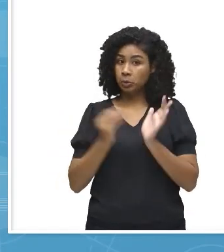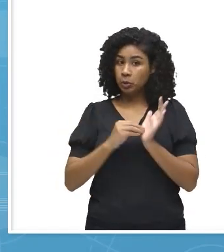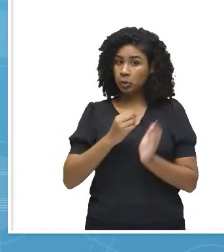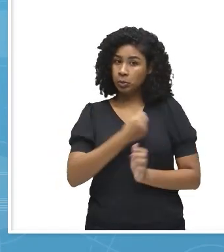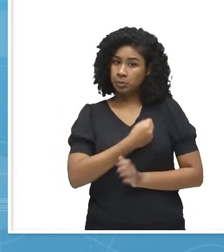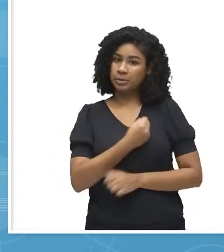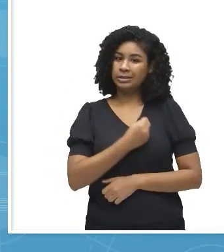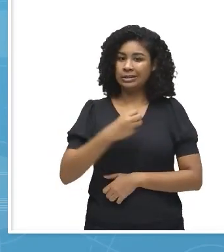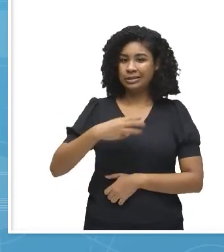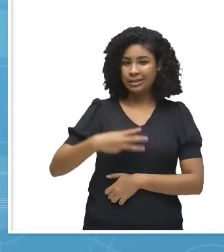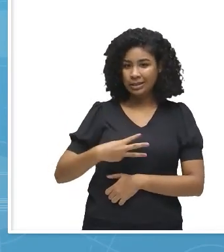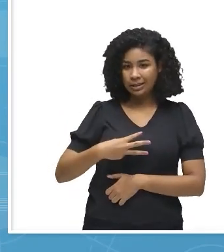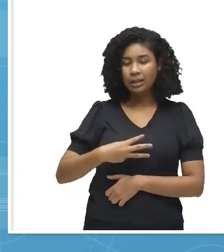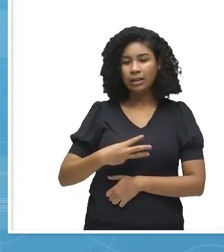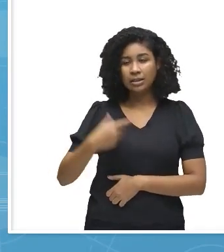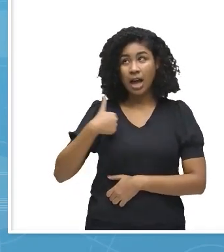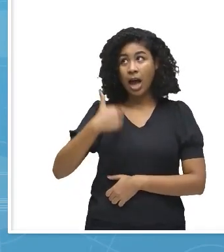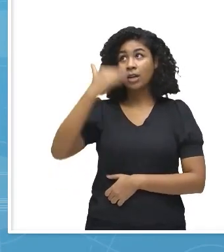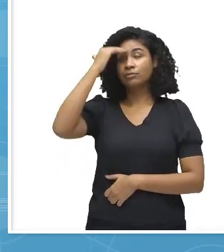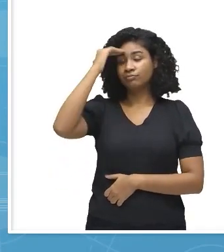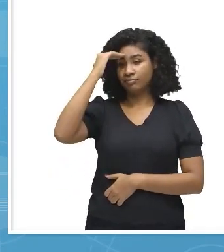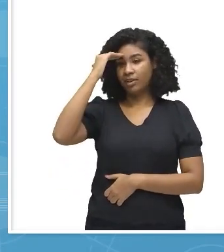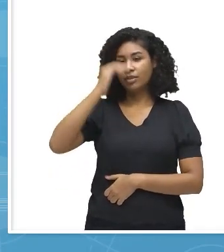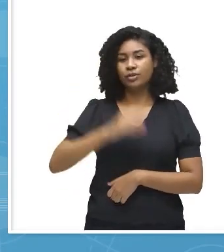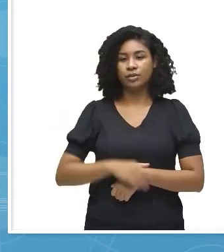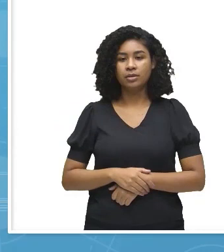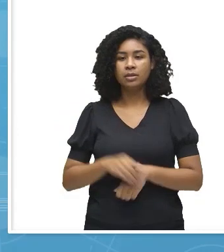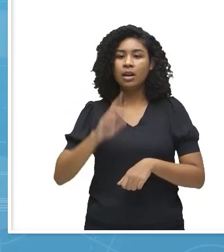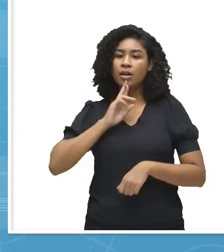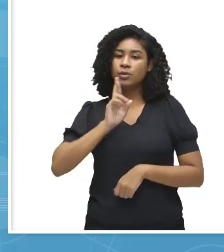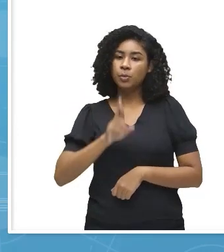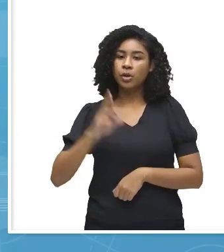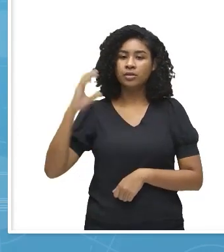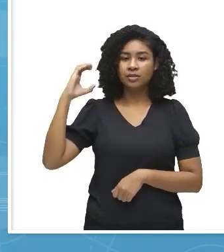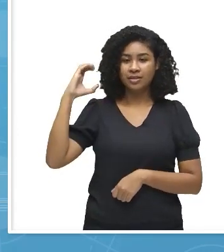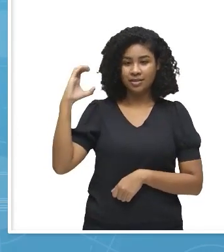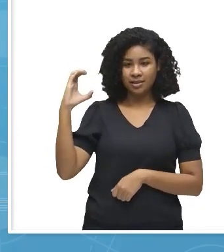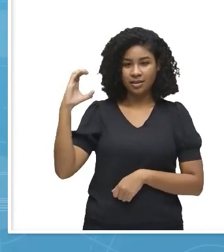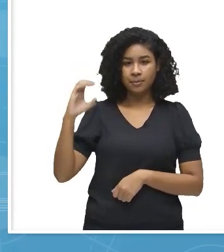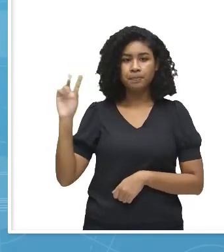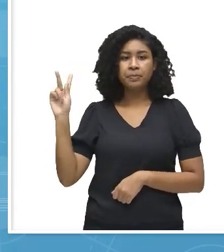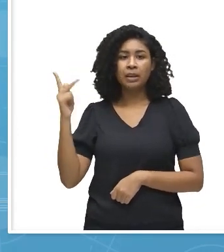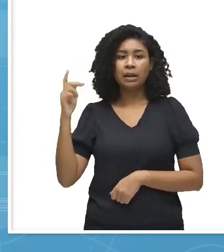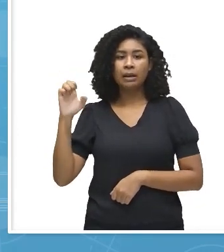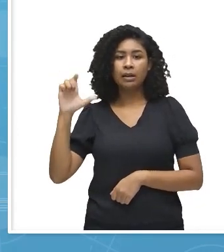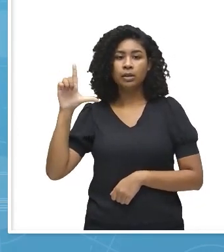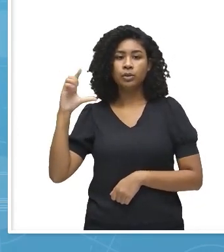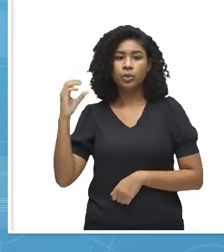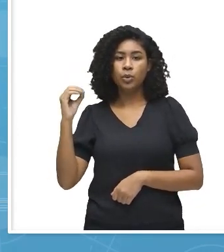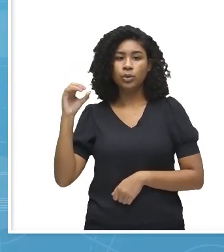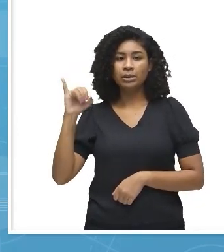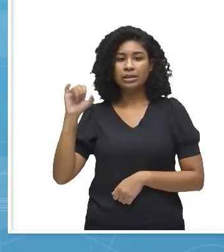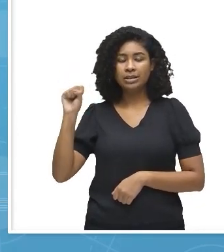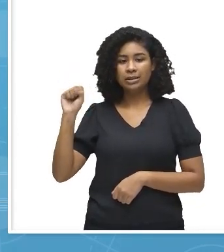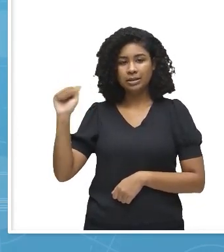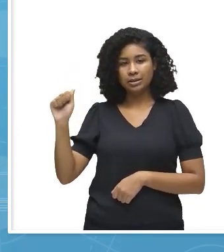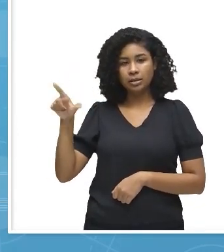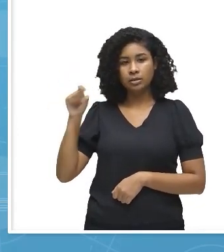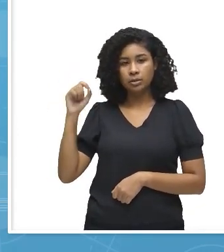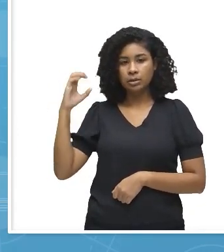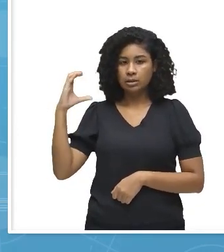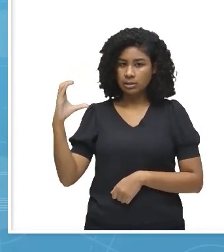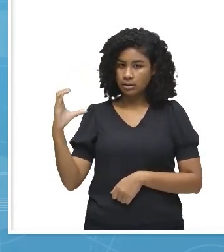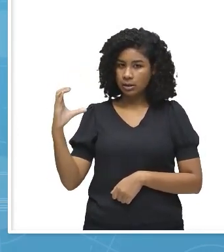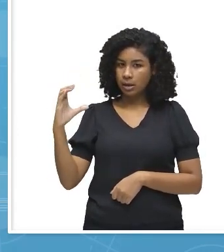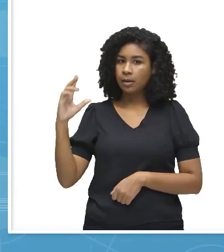né? E resposta letra C. Aí temos também a Heloísa com a letra C e a Clarice